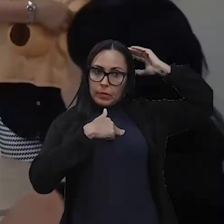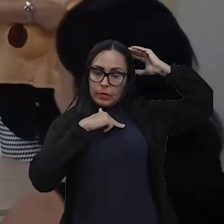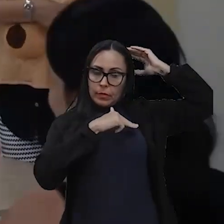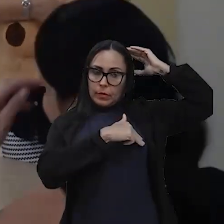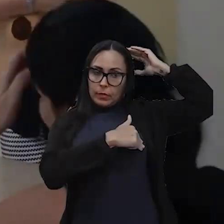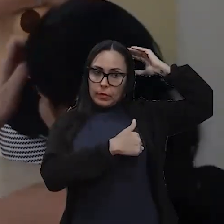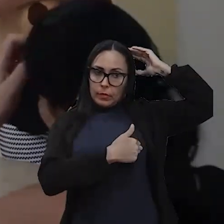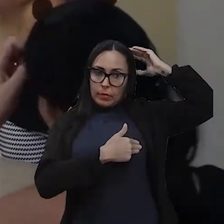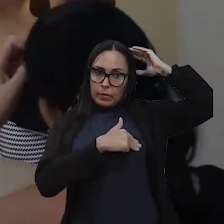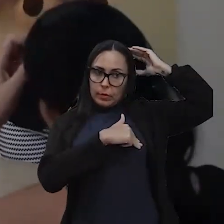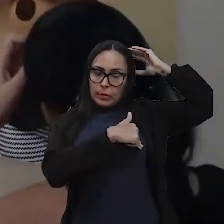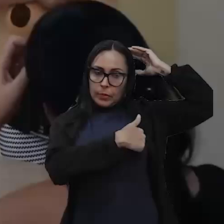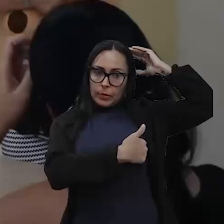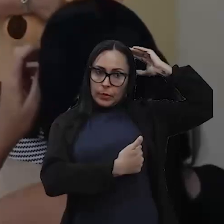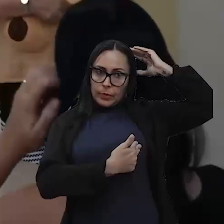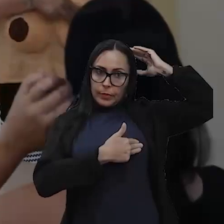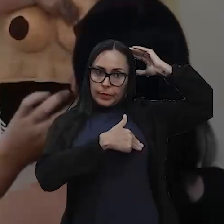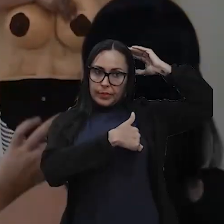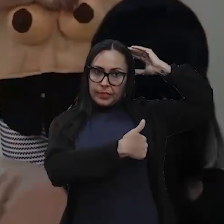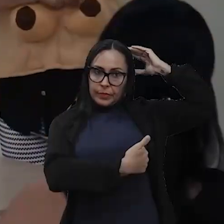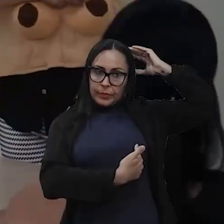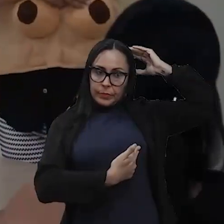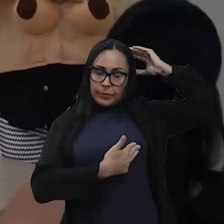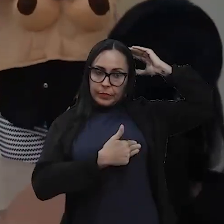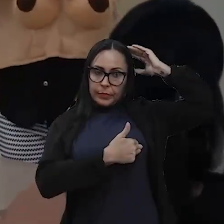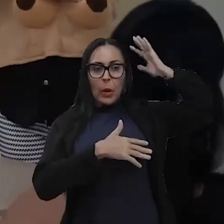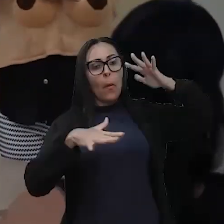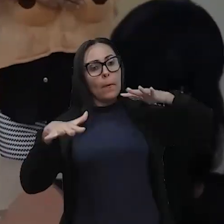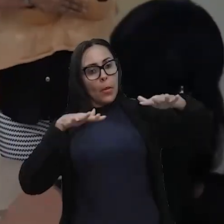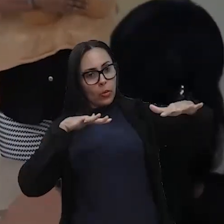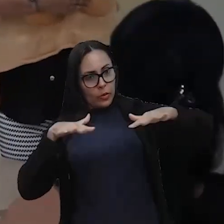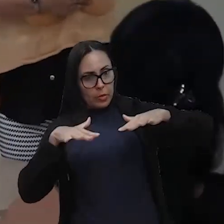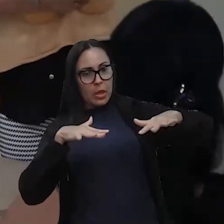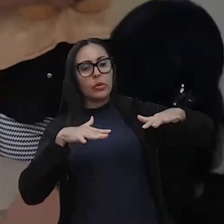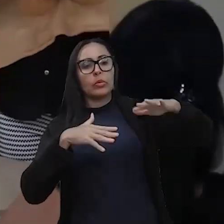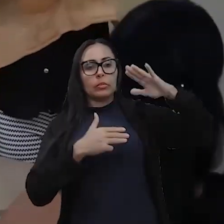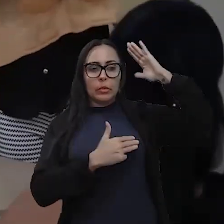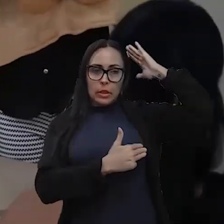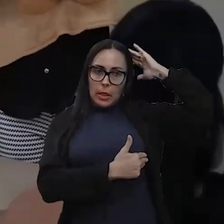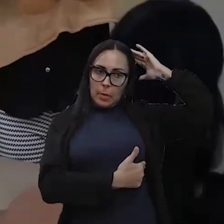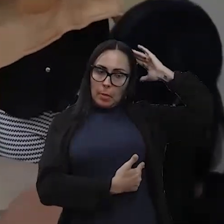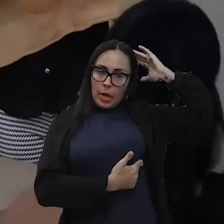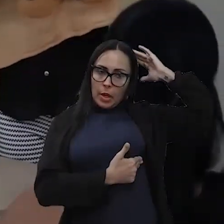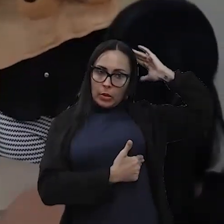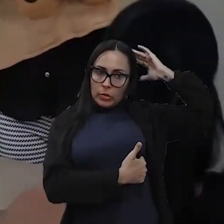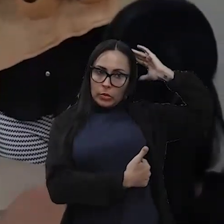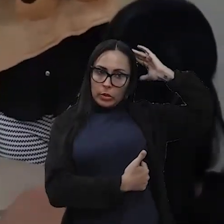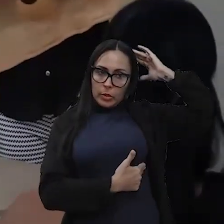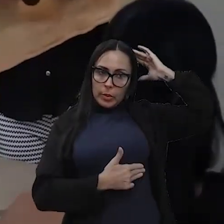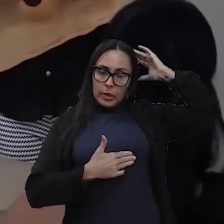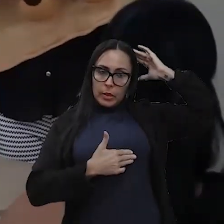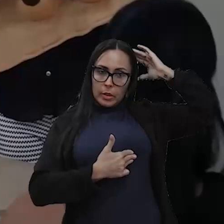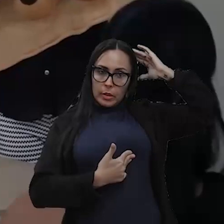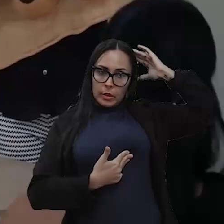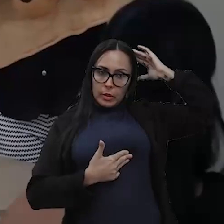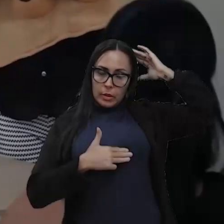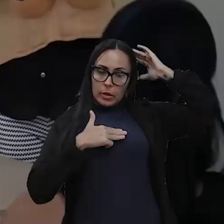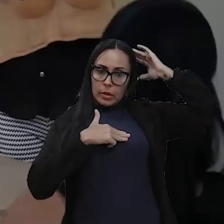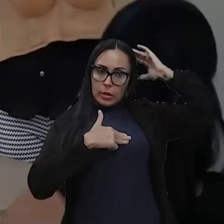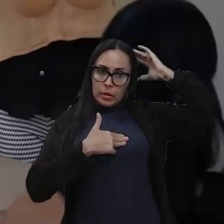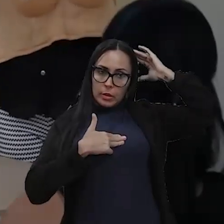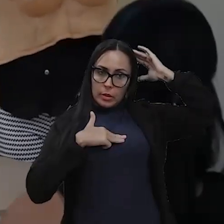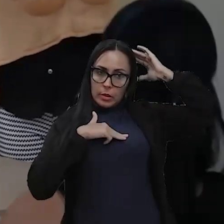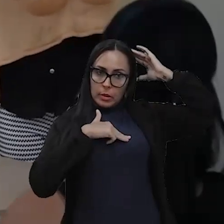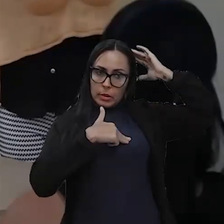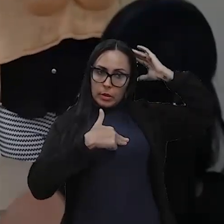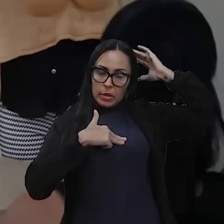engraçado. Ó, movimentos circulares, exatamente. Aqui embaixo também, dedos firmes e profundos, movimentos circulares. E aí, com